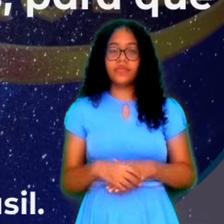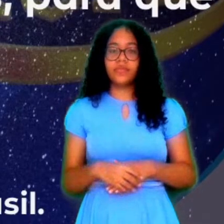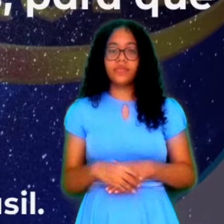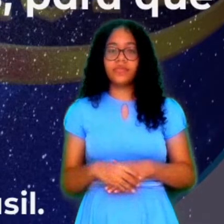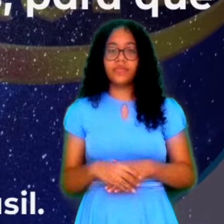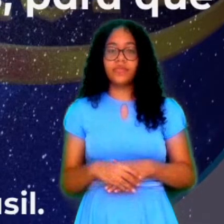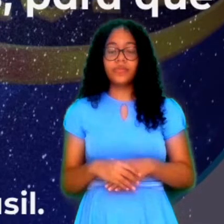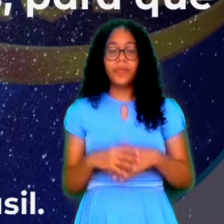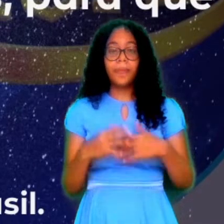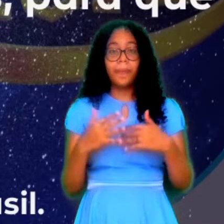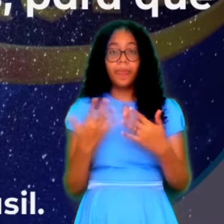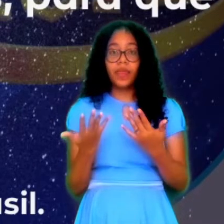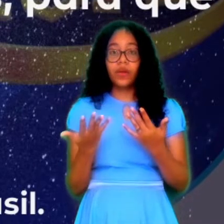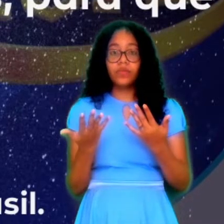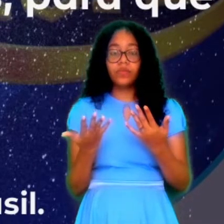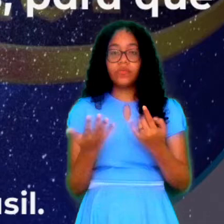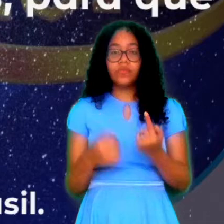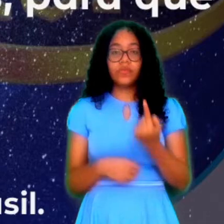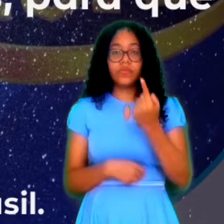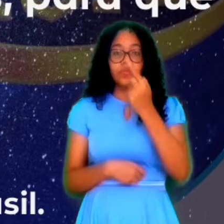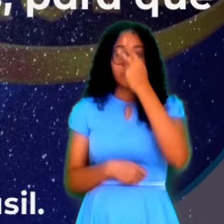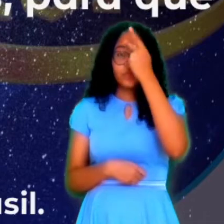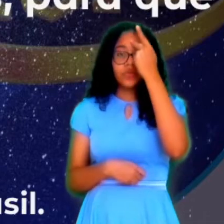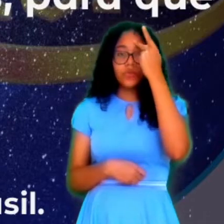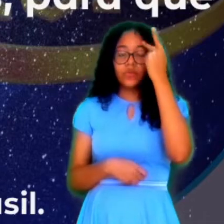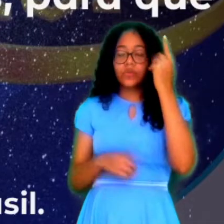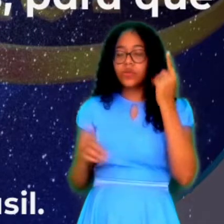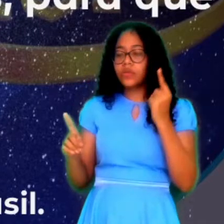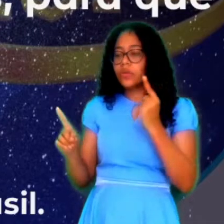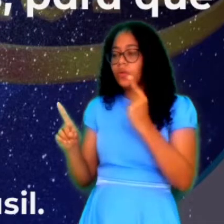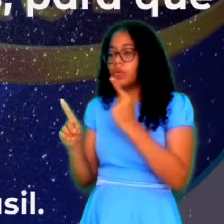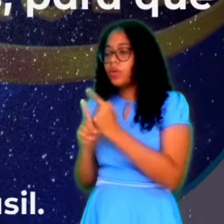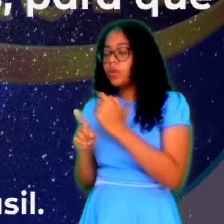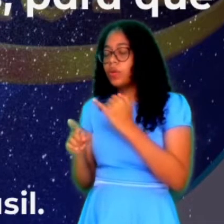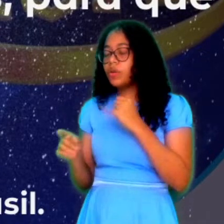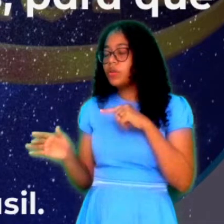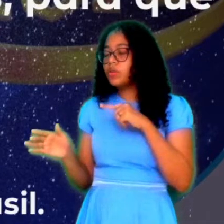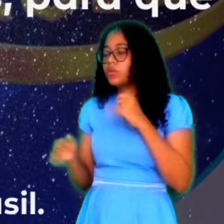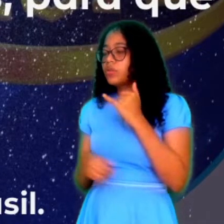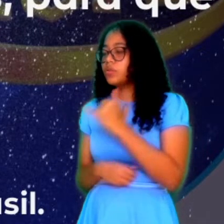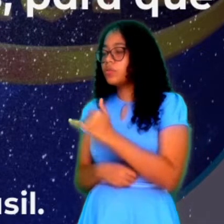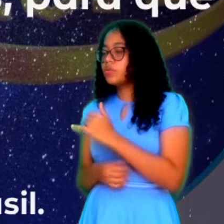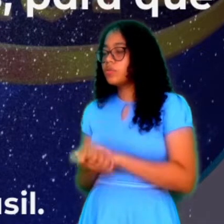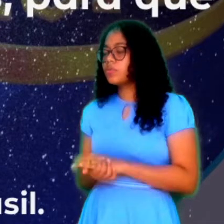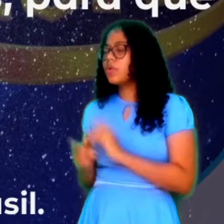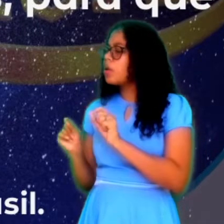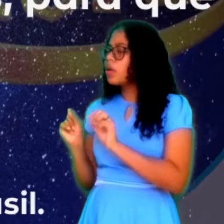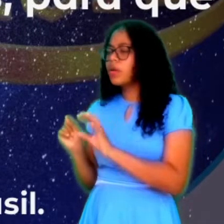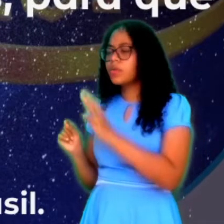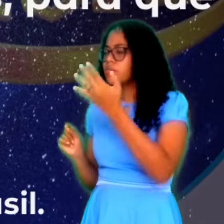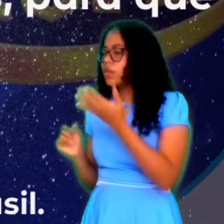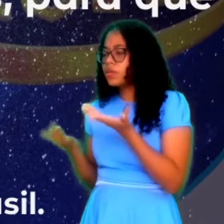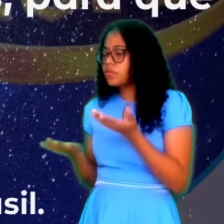Chegou-se a ele o mestre do navio e lhe disse: Que se passa